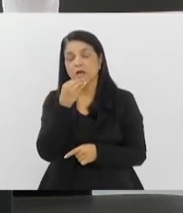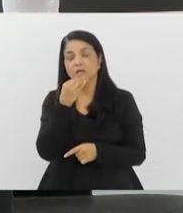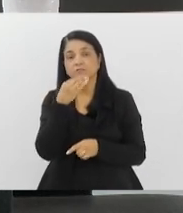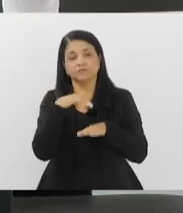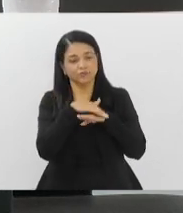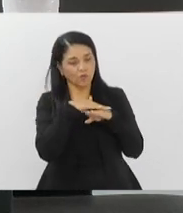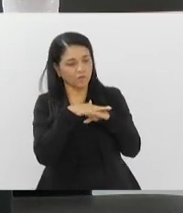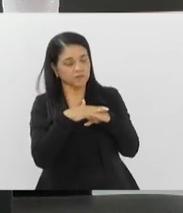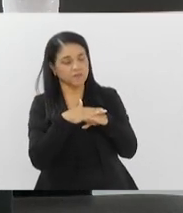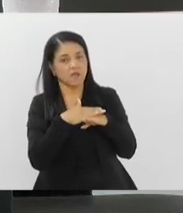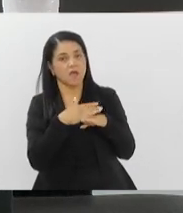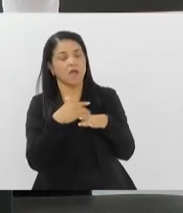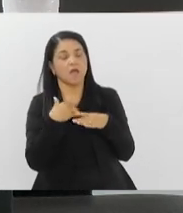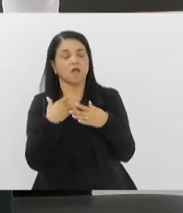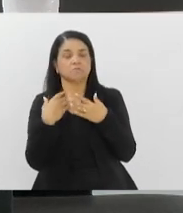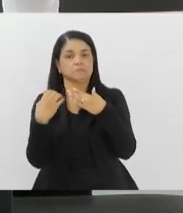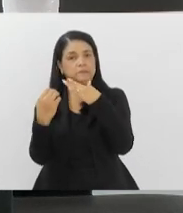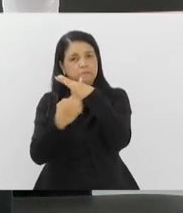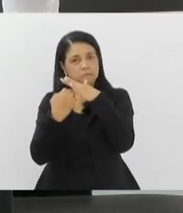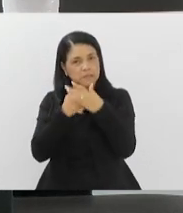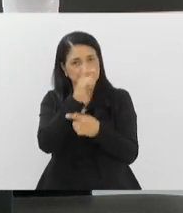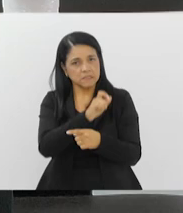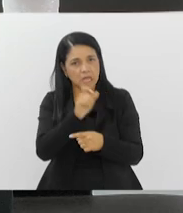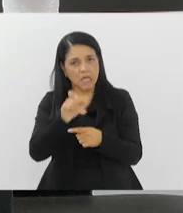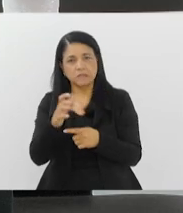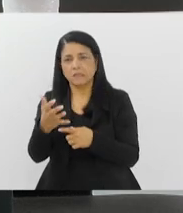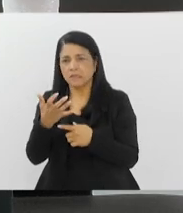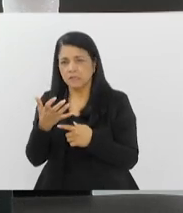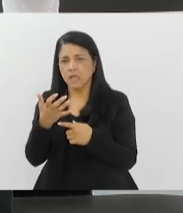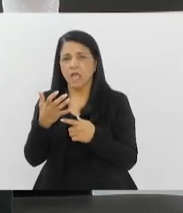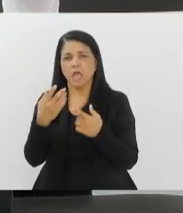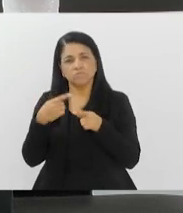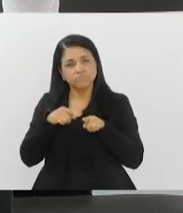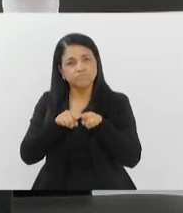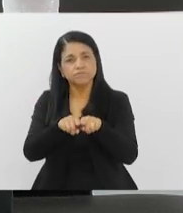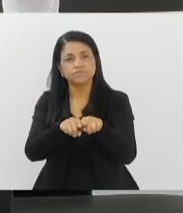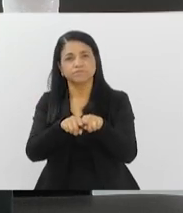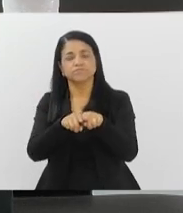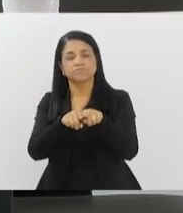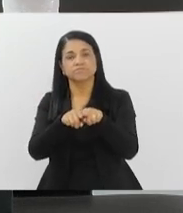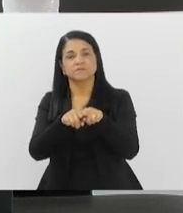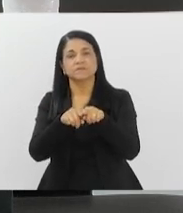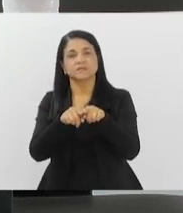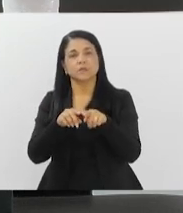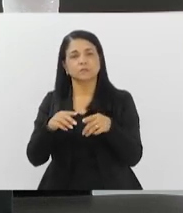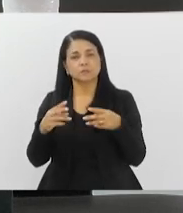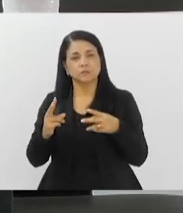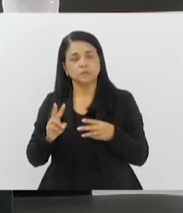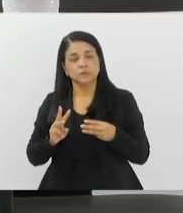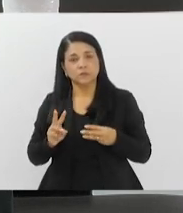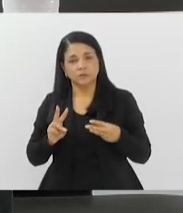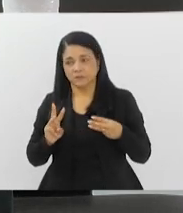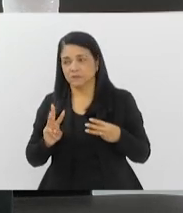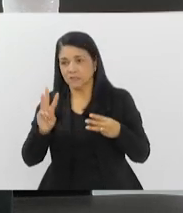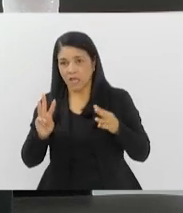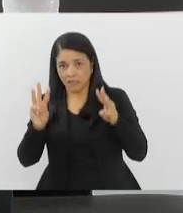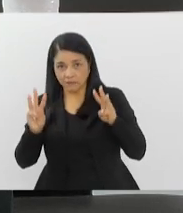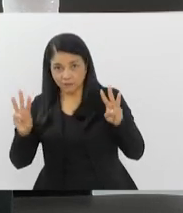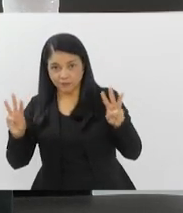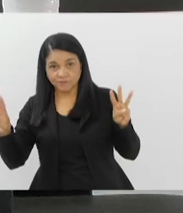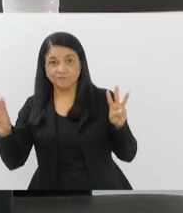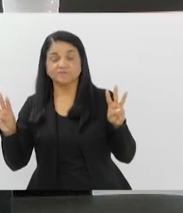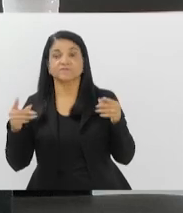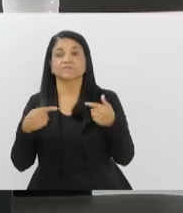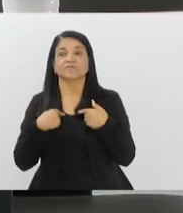comigo, aqueles empresários que querem ir para a feira, tem aí o site, eu vou passar,